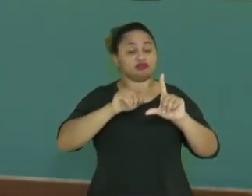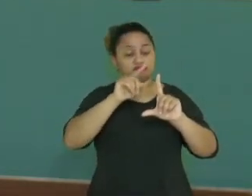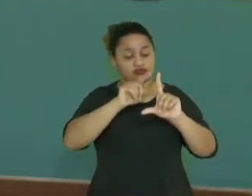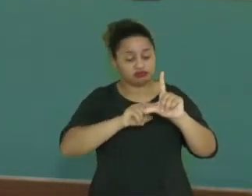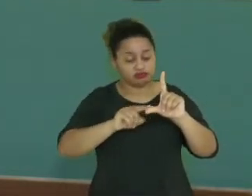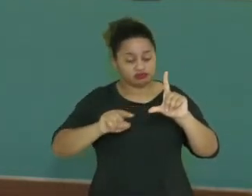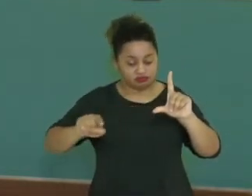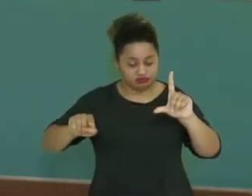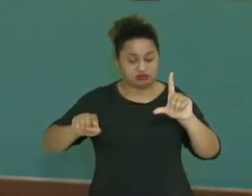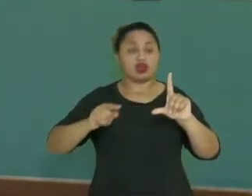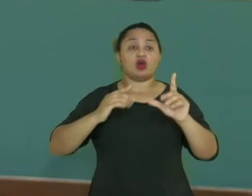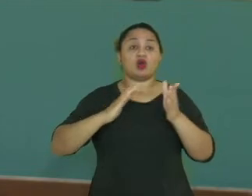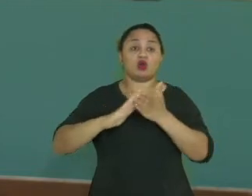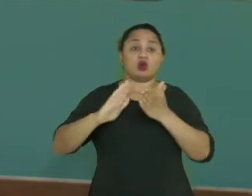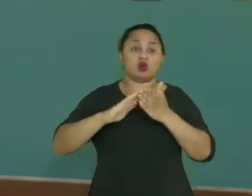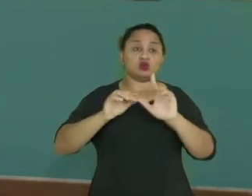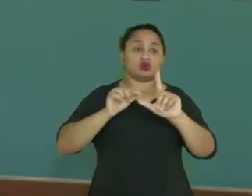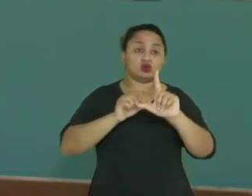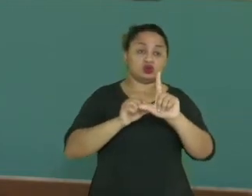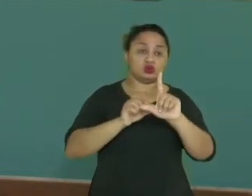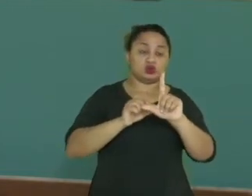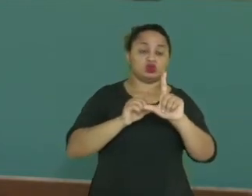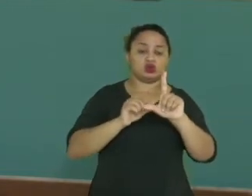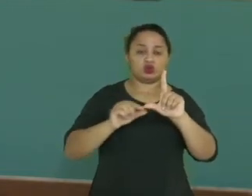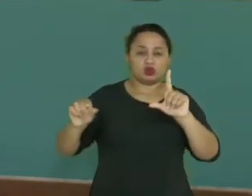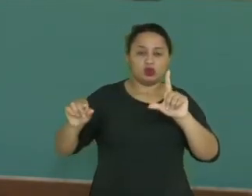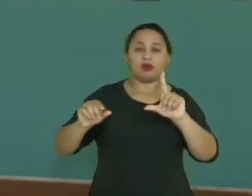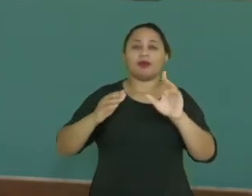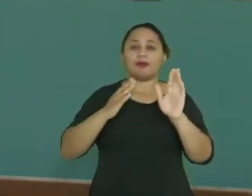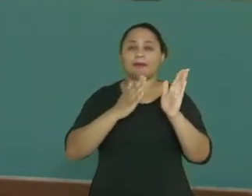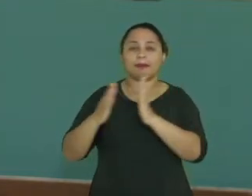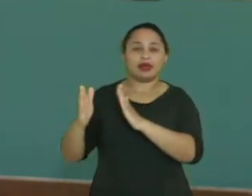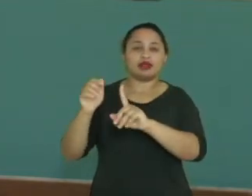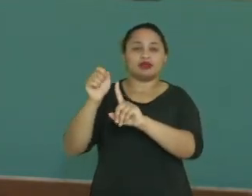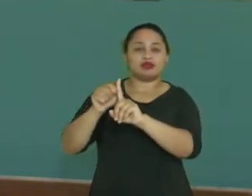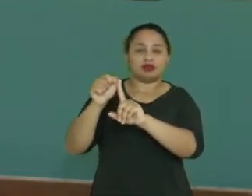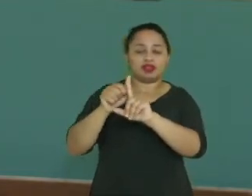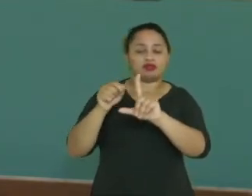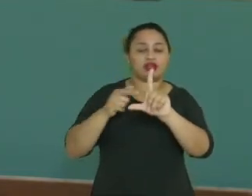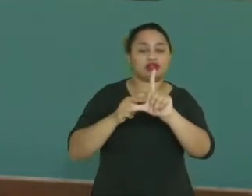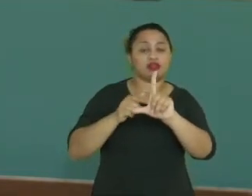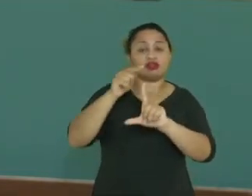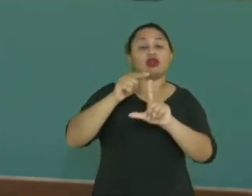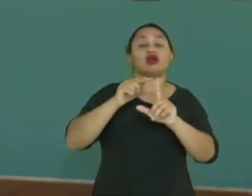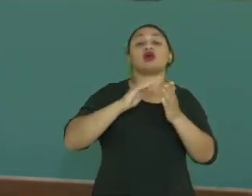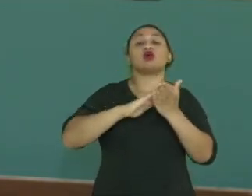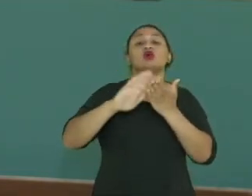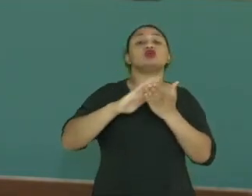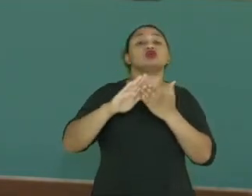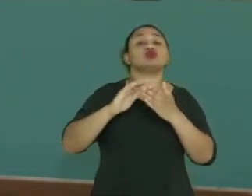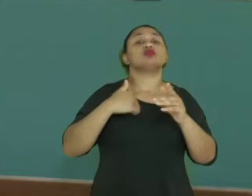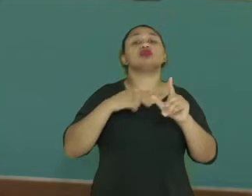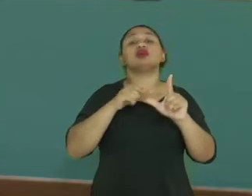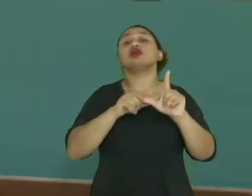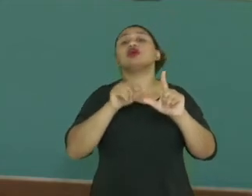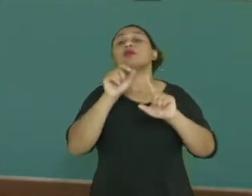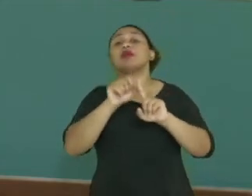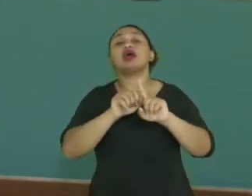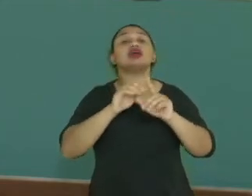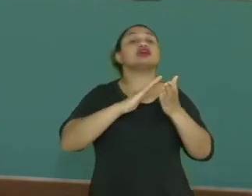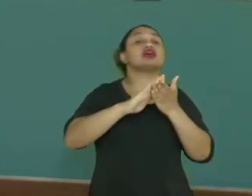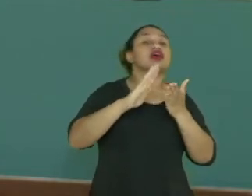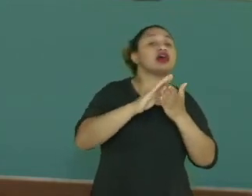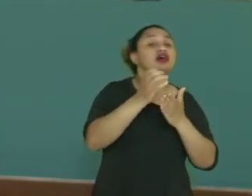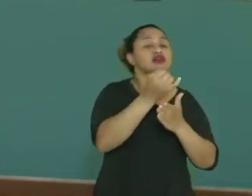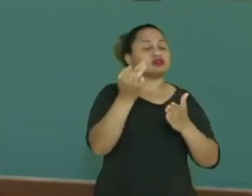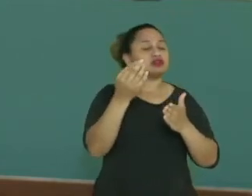o consumo e um eixo para você colocar o mês, né? Então, em tal mês foi gasto quanto? Em tal mês foi gasto quanto,